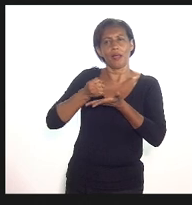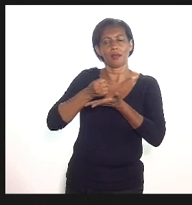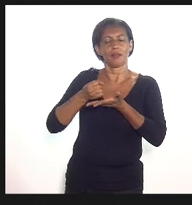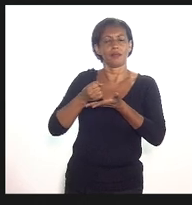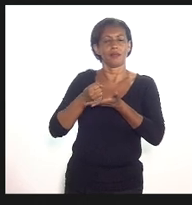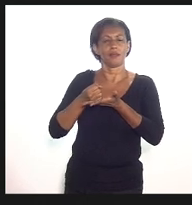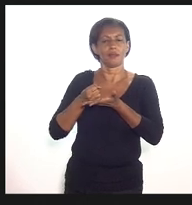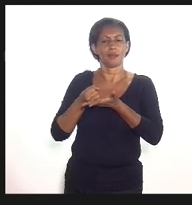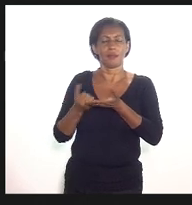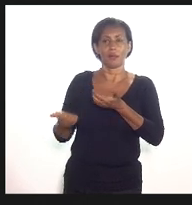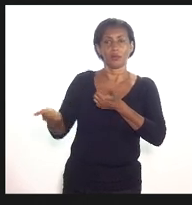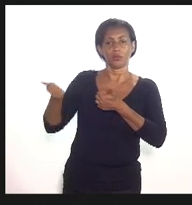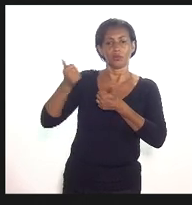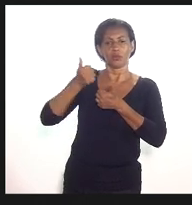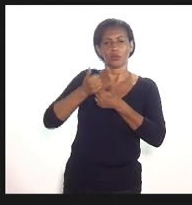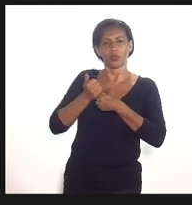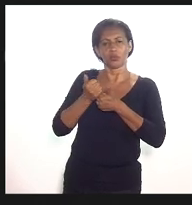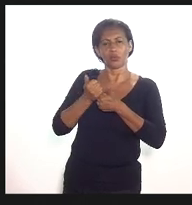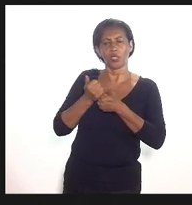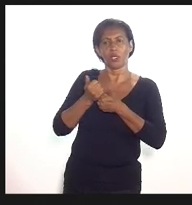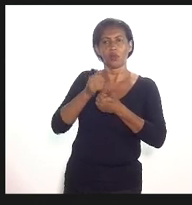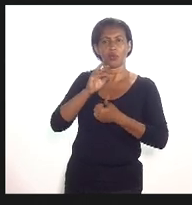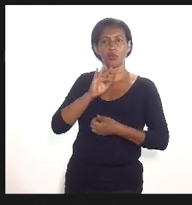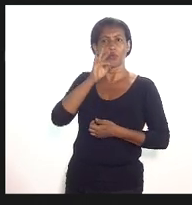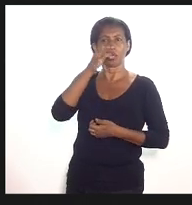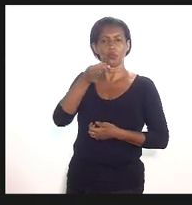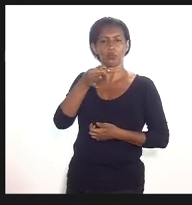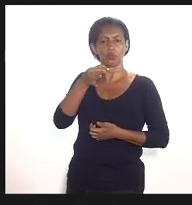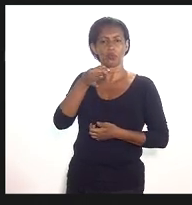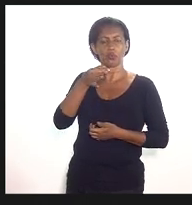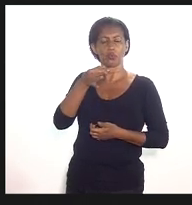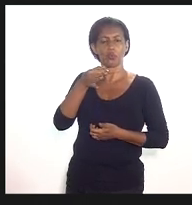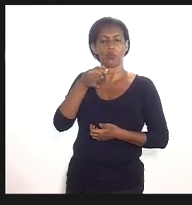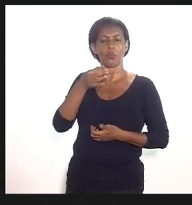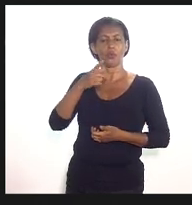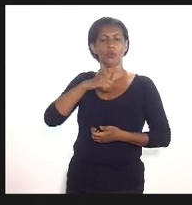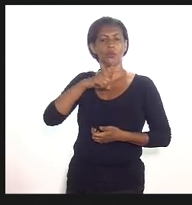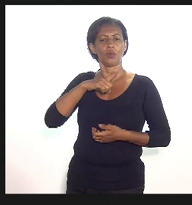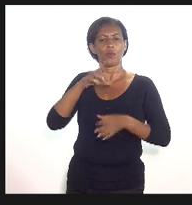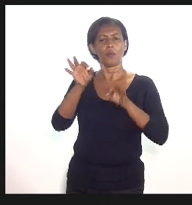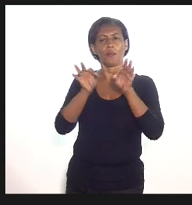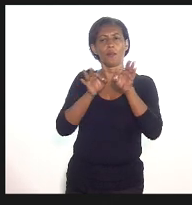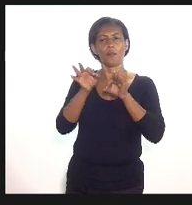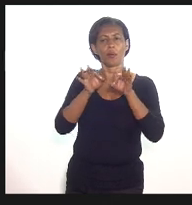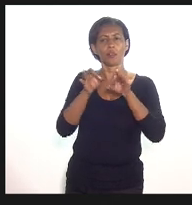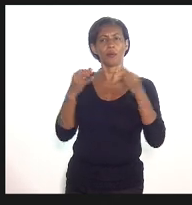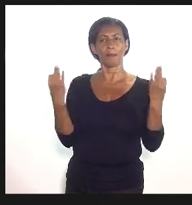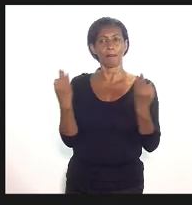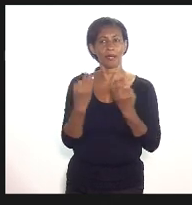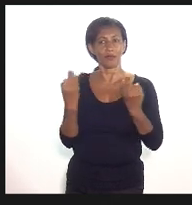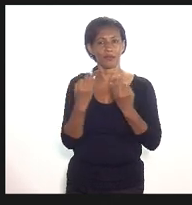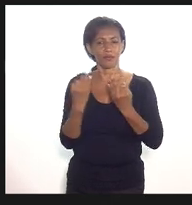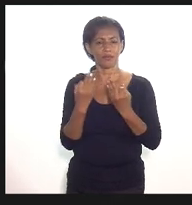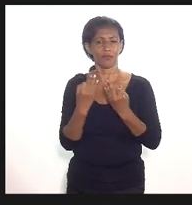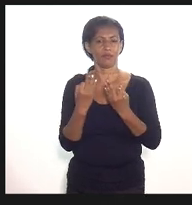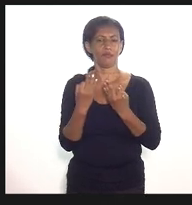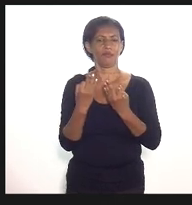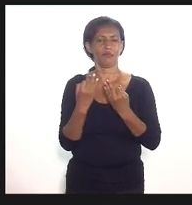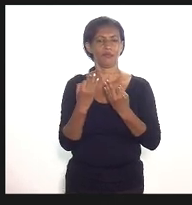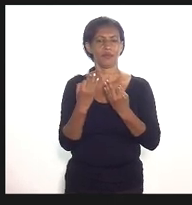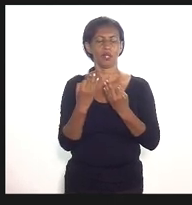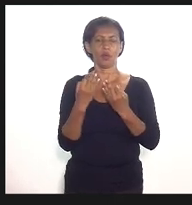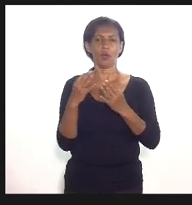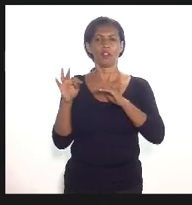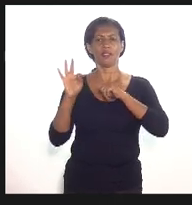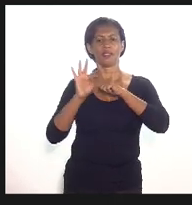substitutivo, de modo a tentar, eventualmente, manter a integridade ou o projeto mais original possível, com base na nota